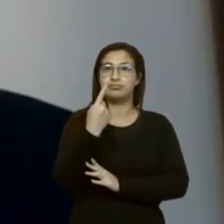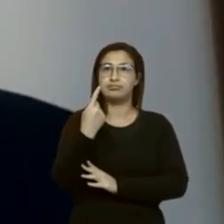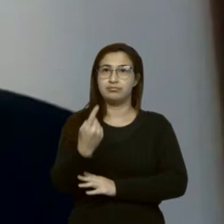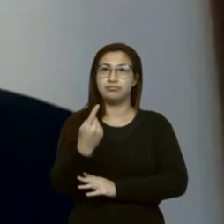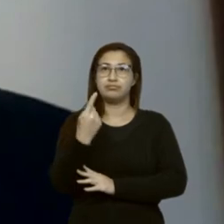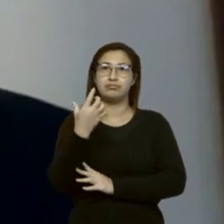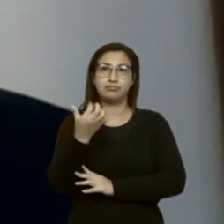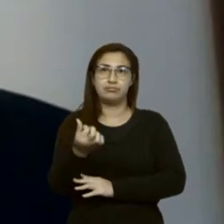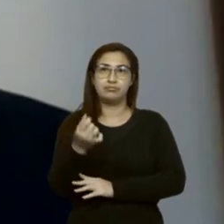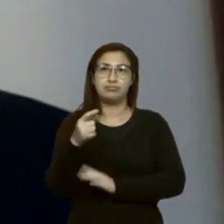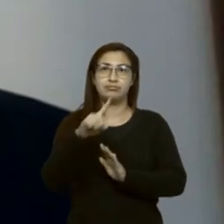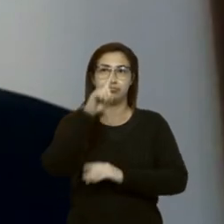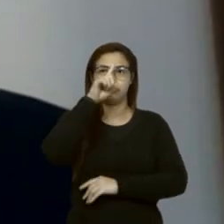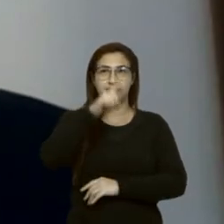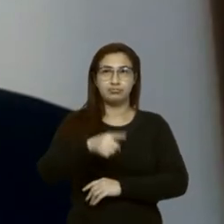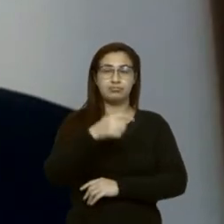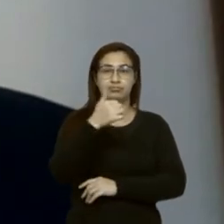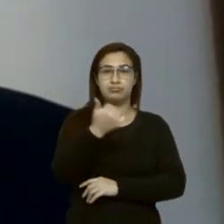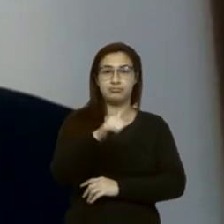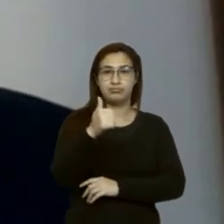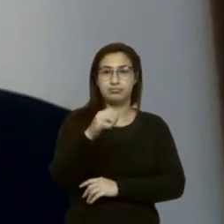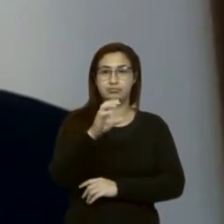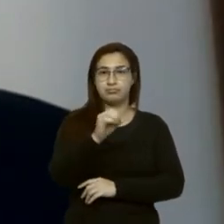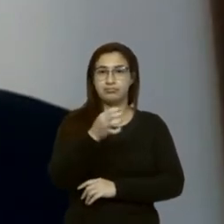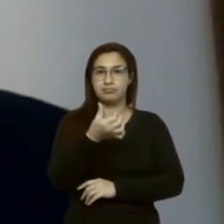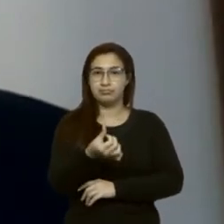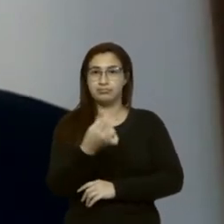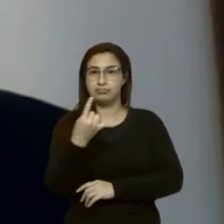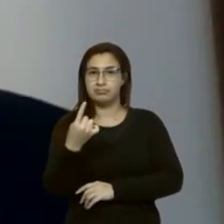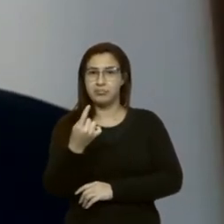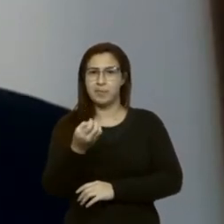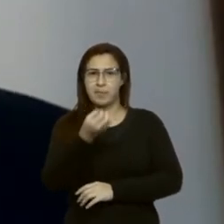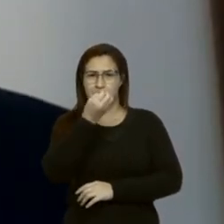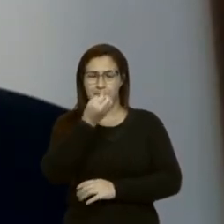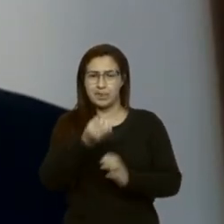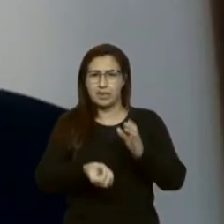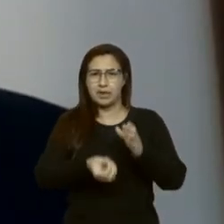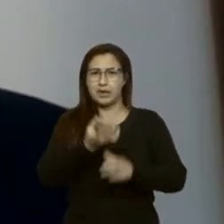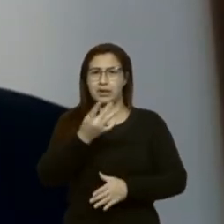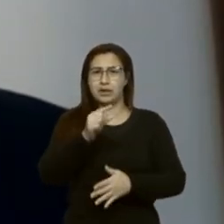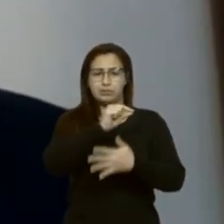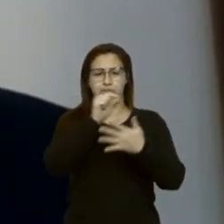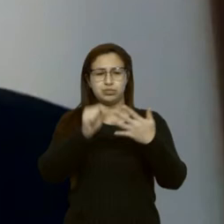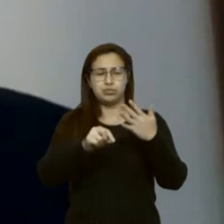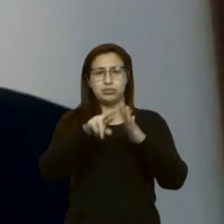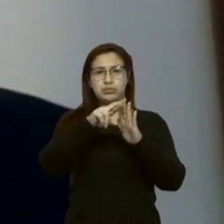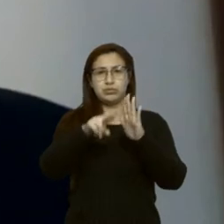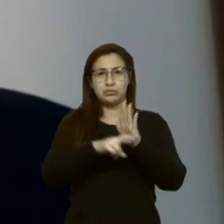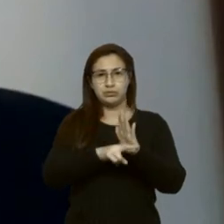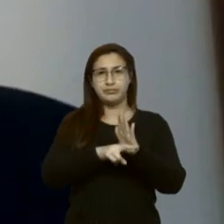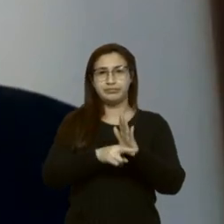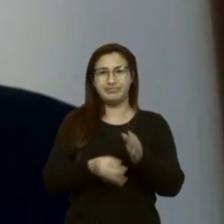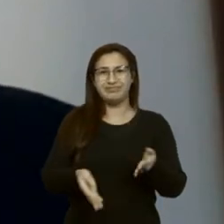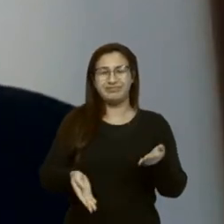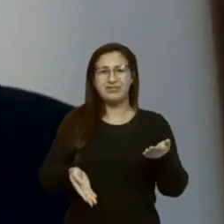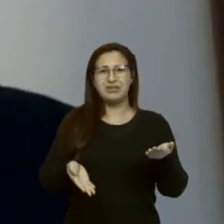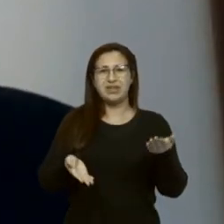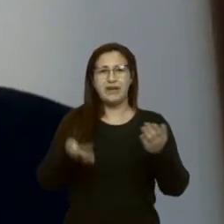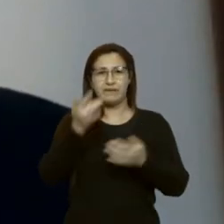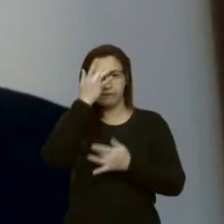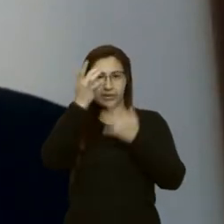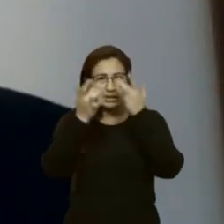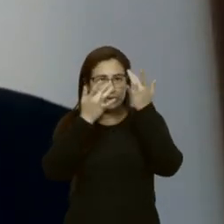decreto 11061, criando regras que flexibilizam a lei do aprendiz.